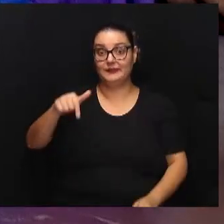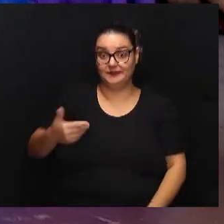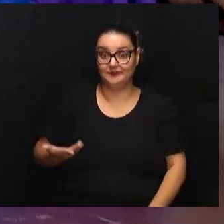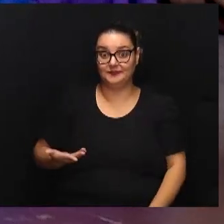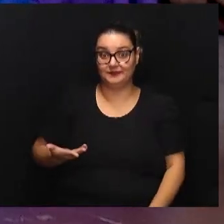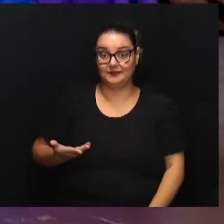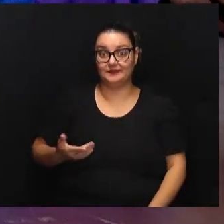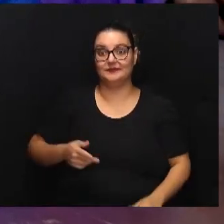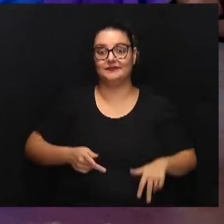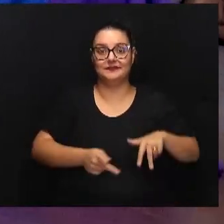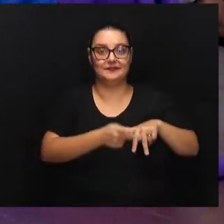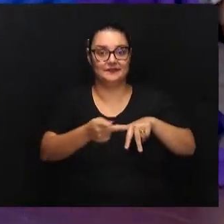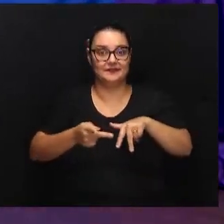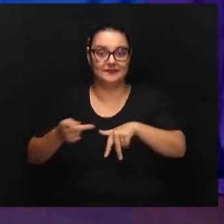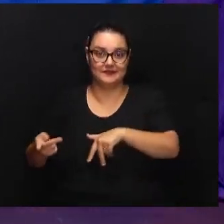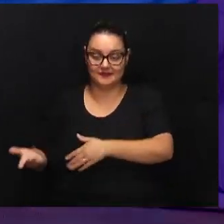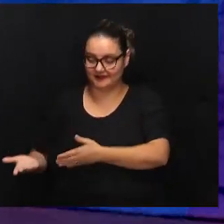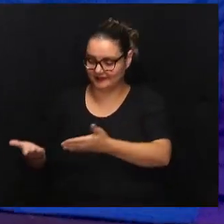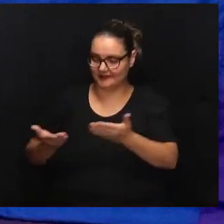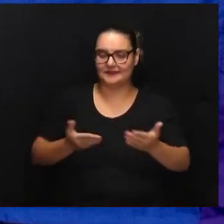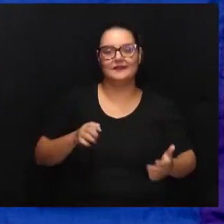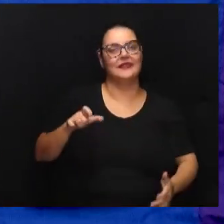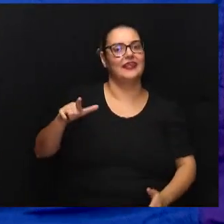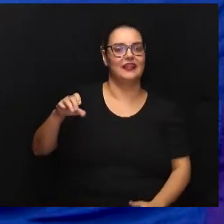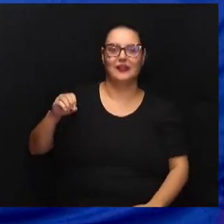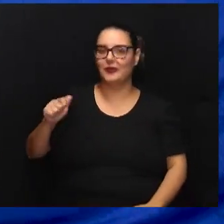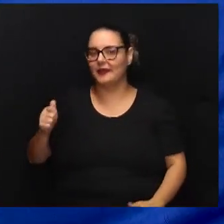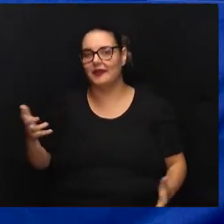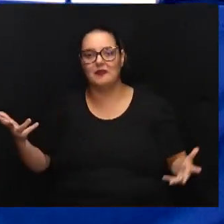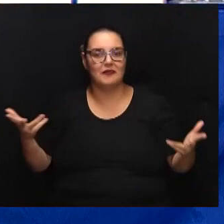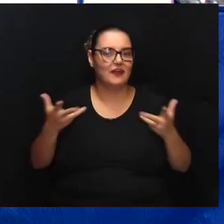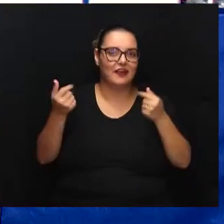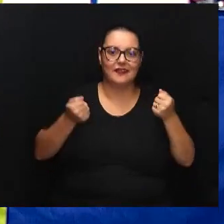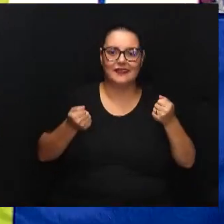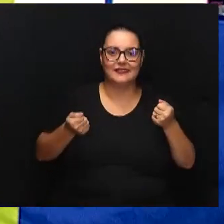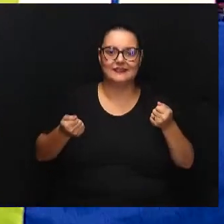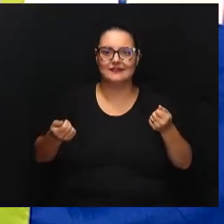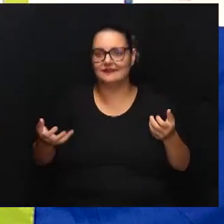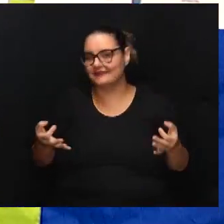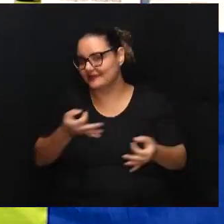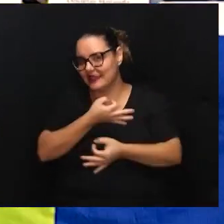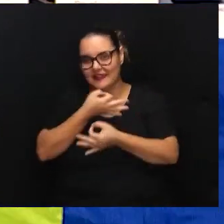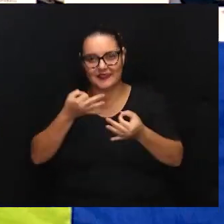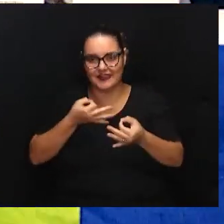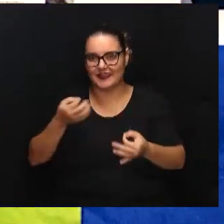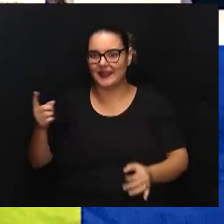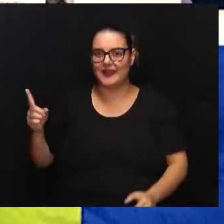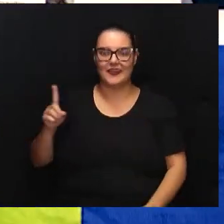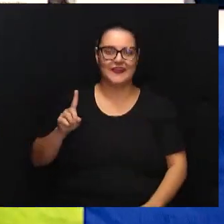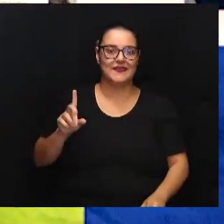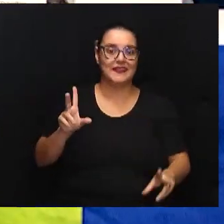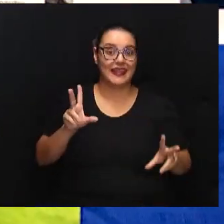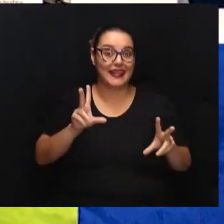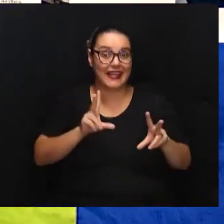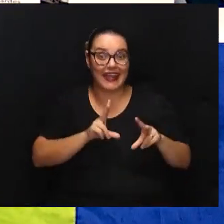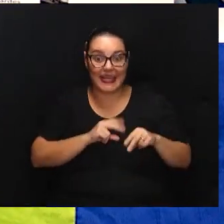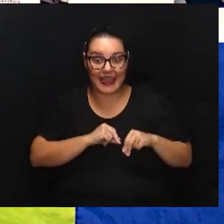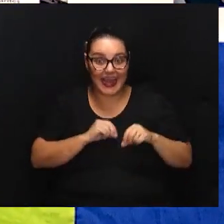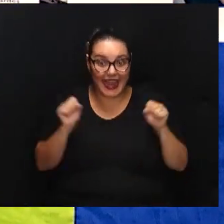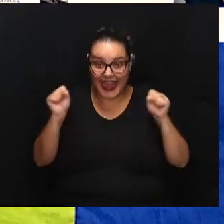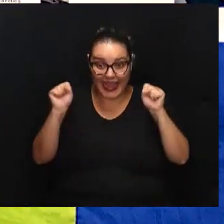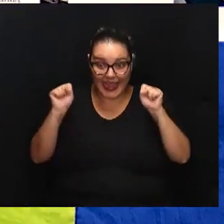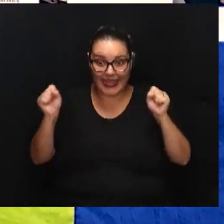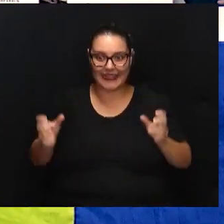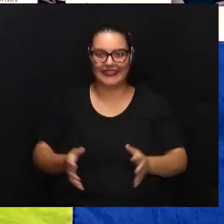Eloá, maravilhosa, incrível. Gente, eu vi ela chegando e falei assim, gente, que tudo! Mas, enfim, depois eu vou